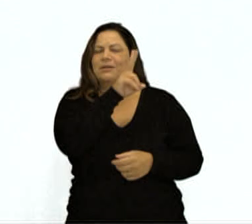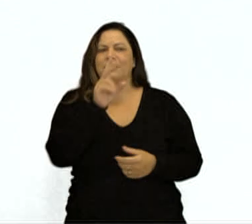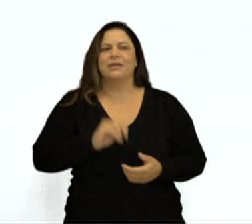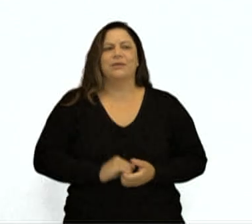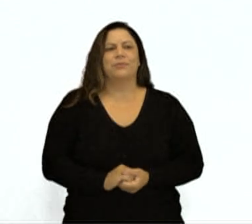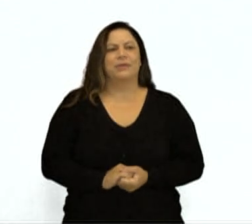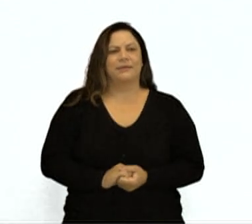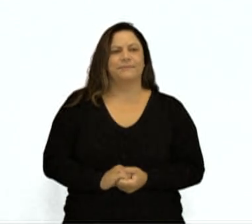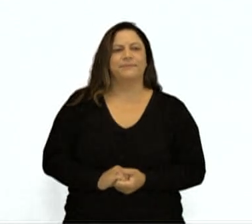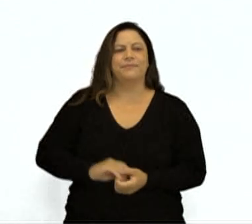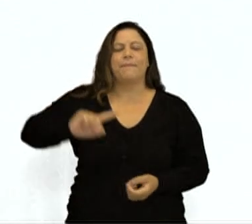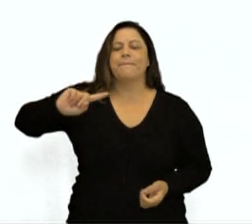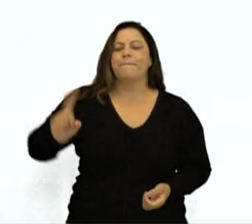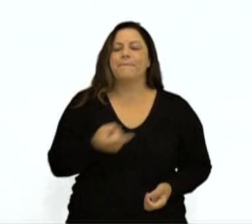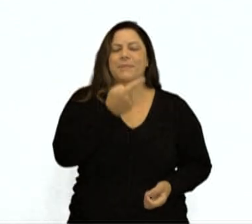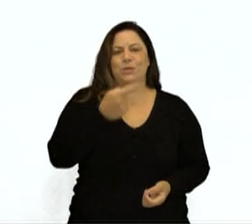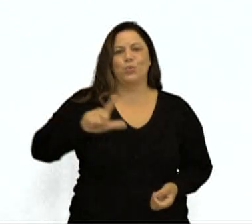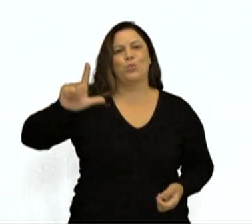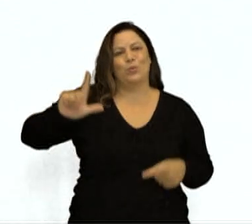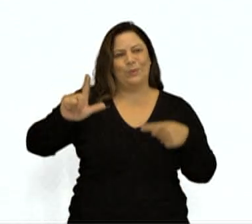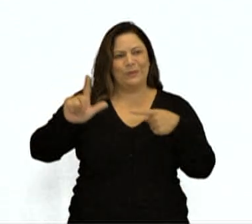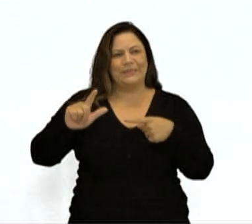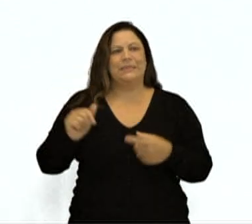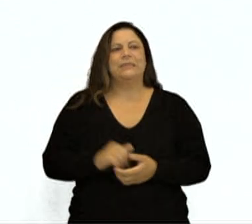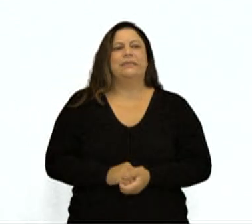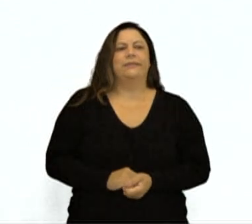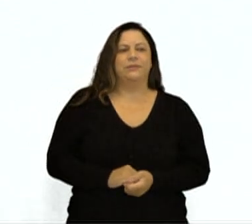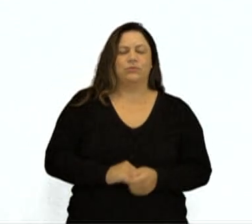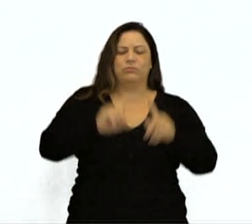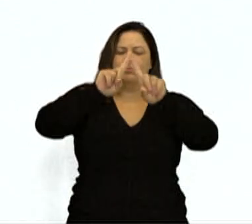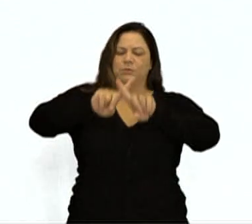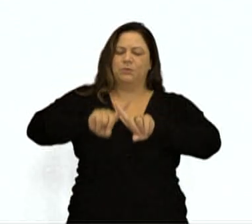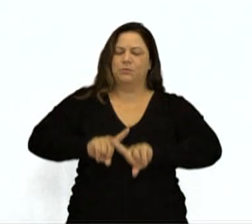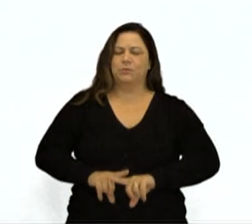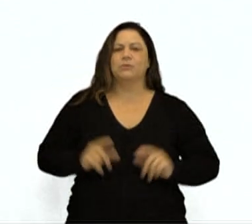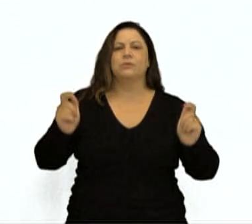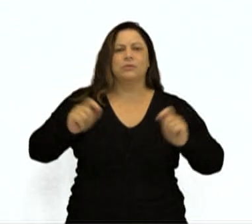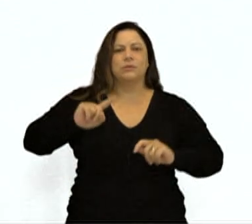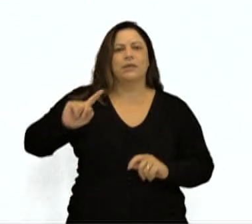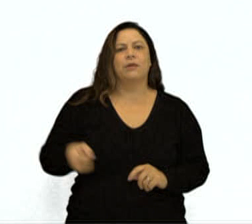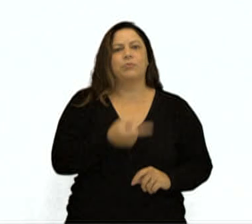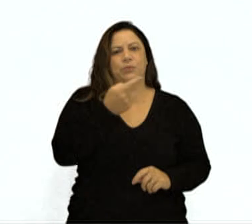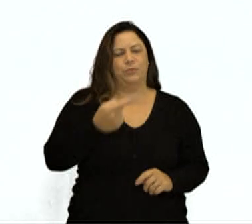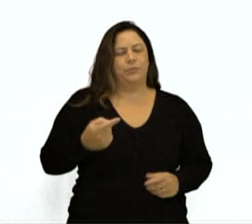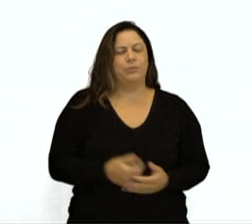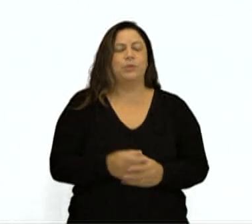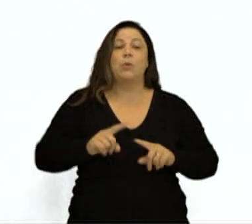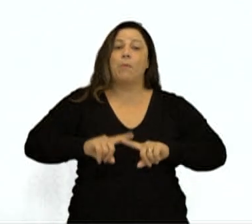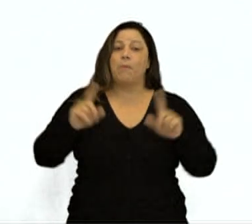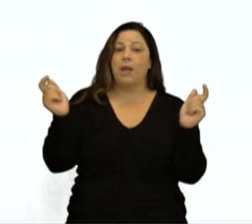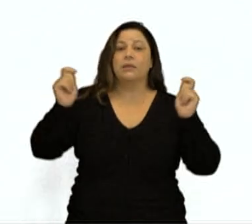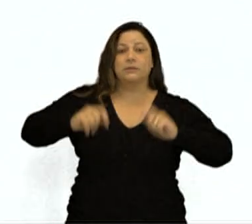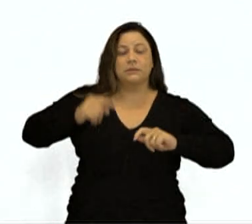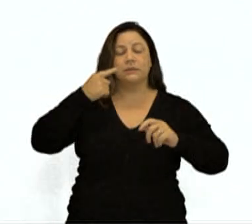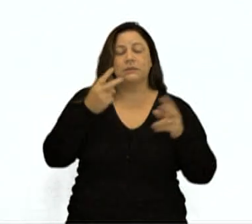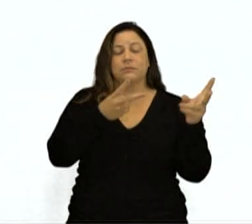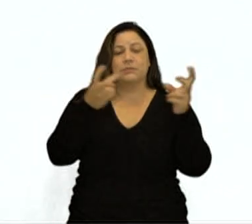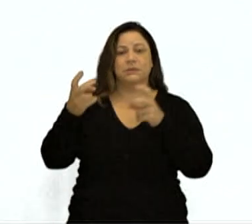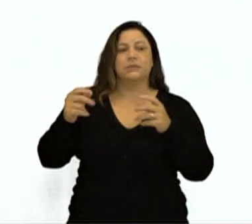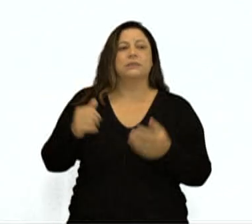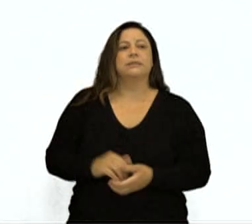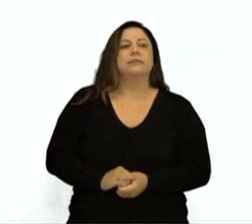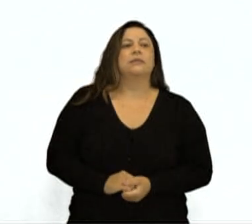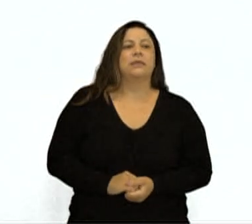1.000 litros. Ou seja, eu vou pegar esse valor, multiplicar por 1.000, portanto, a capacidade desse